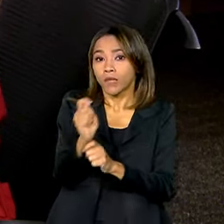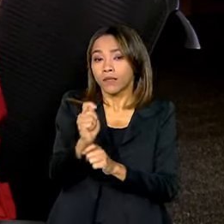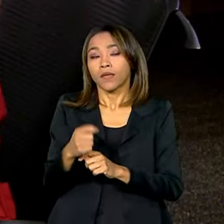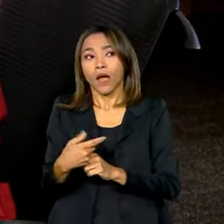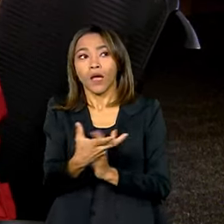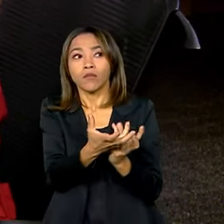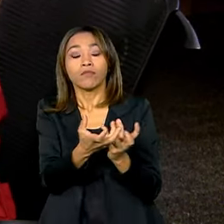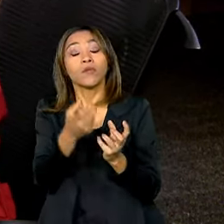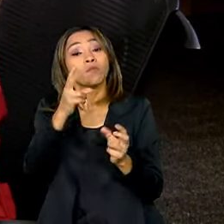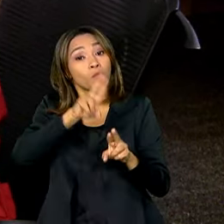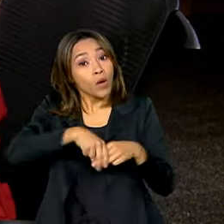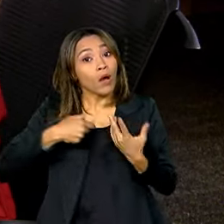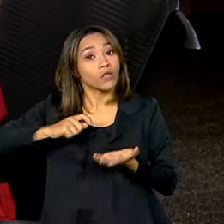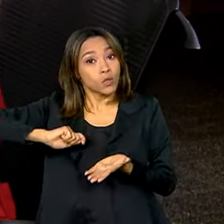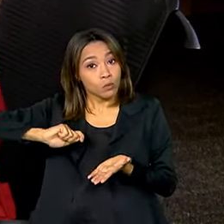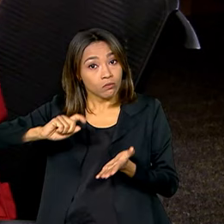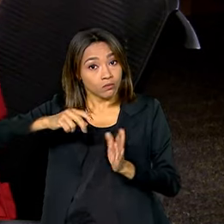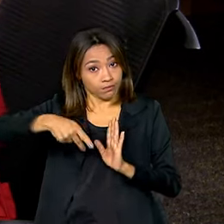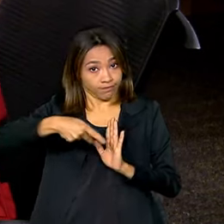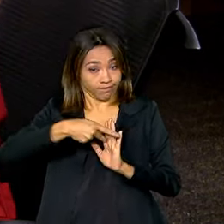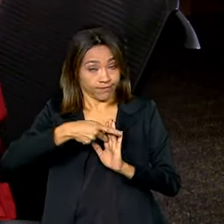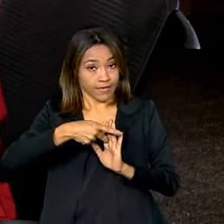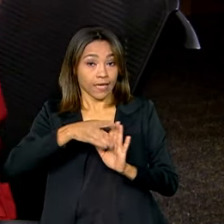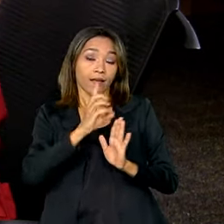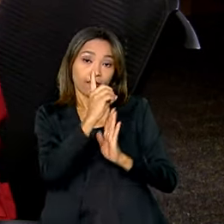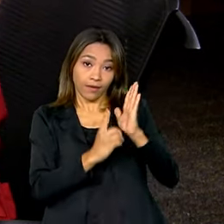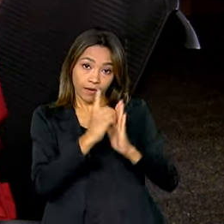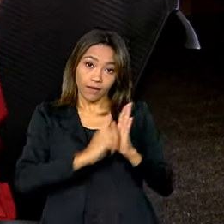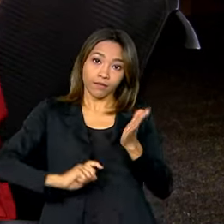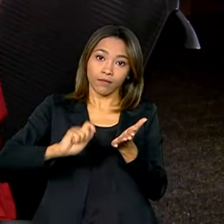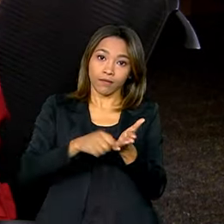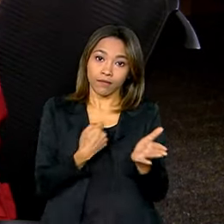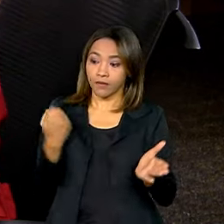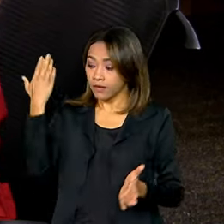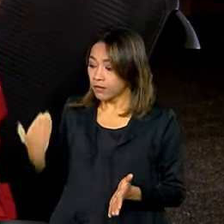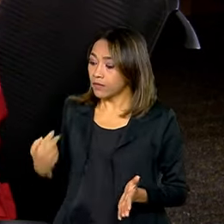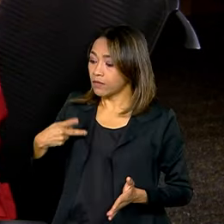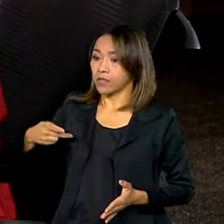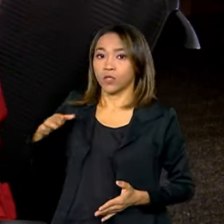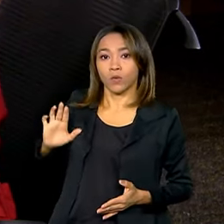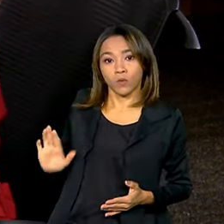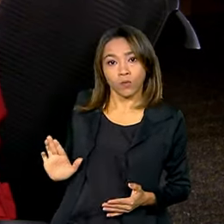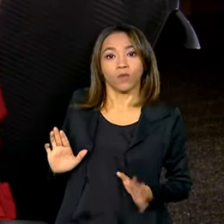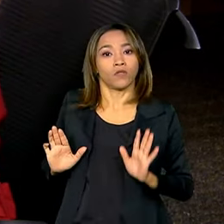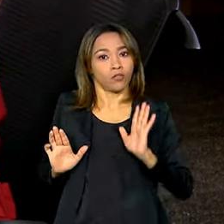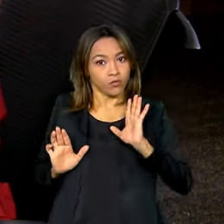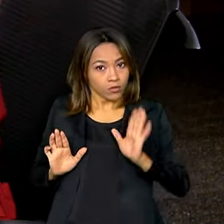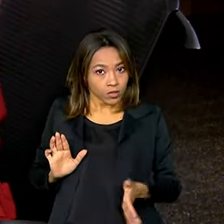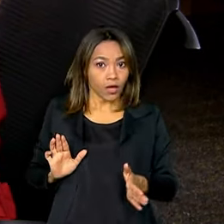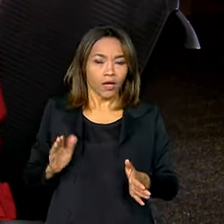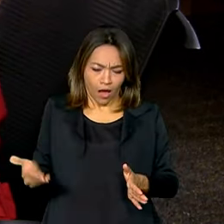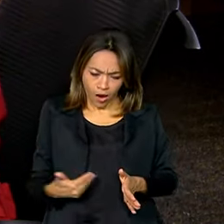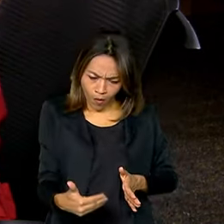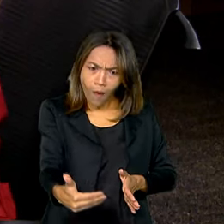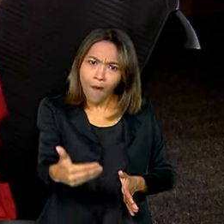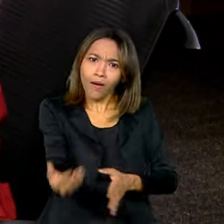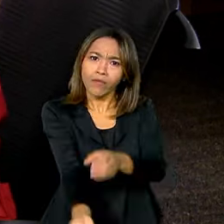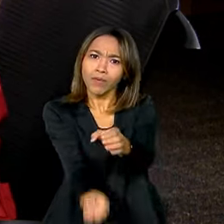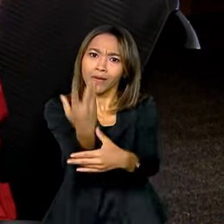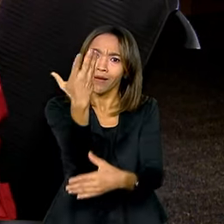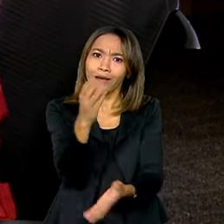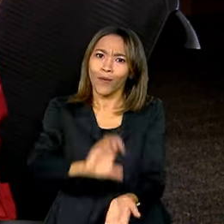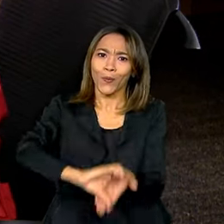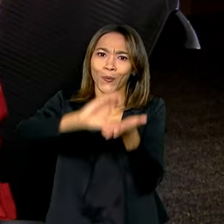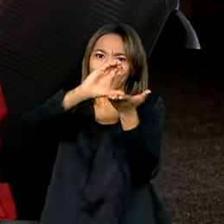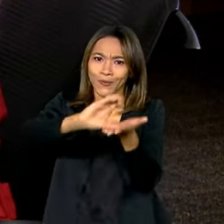de um decreto assinado pelo presidente Lula, foi recriado e nós estaremos instalando agora em dezembro, não